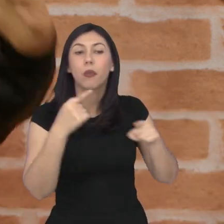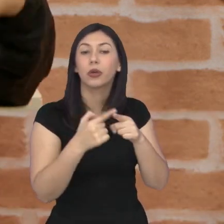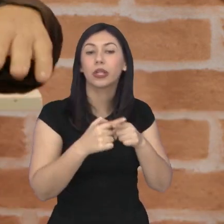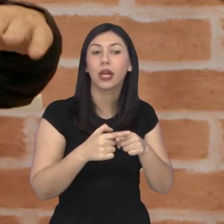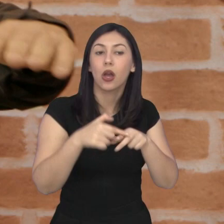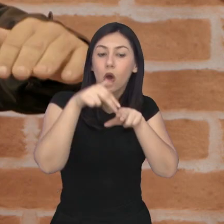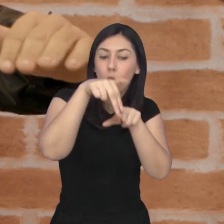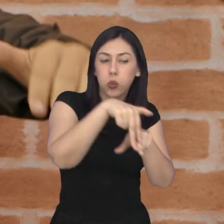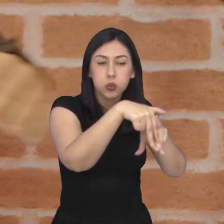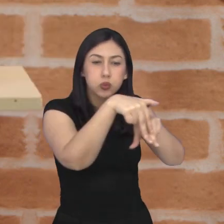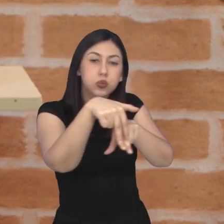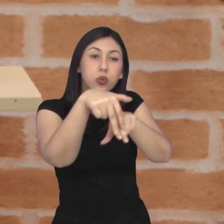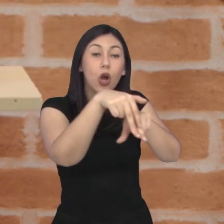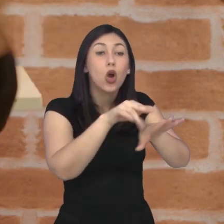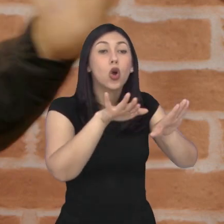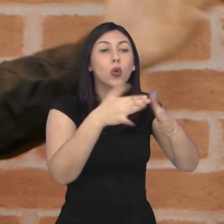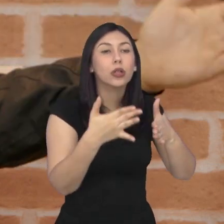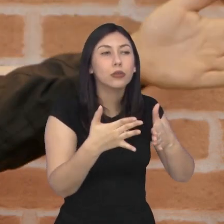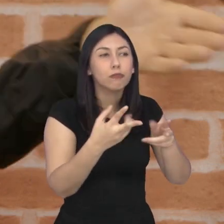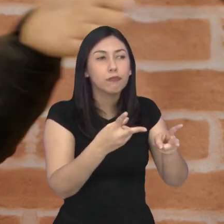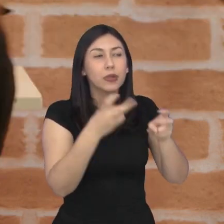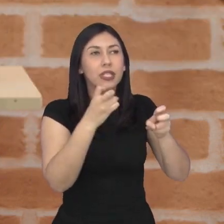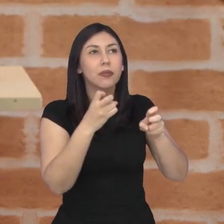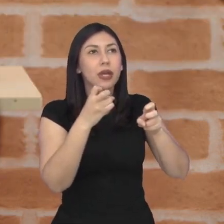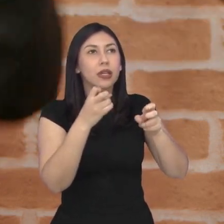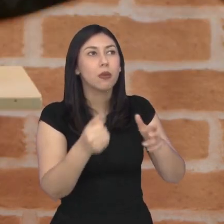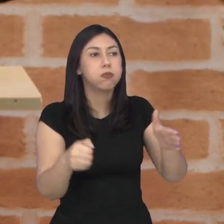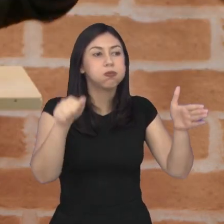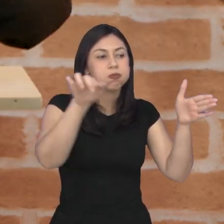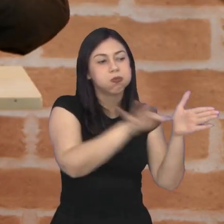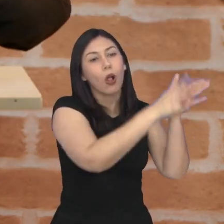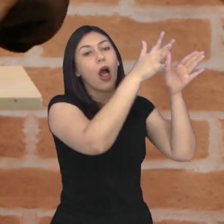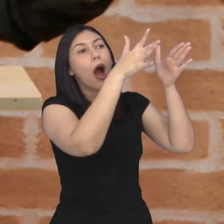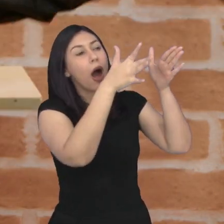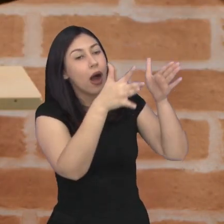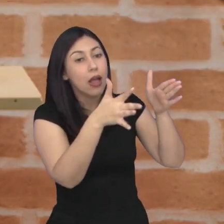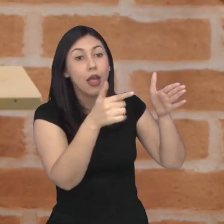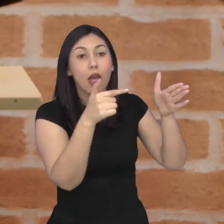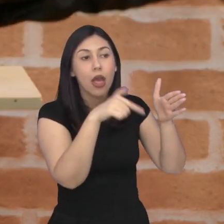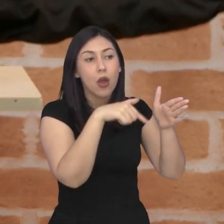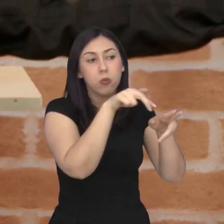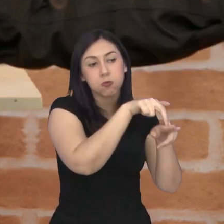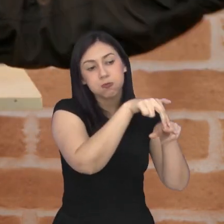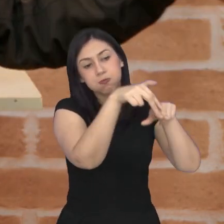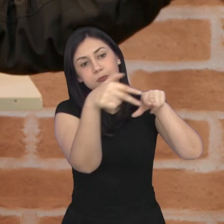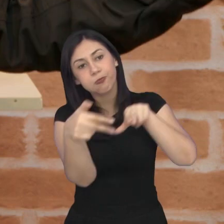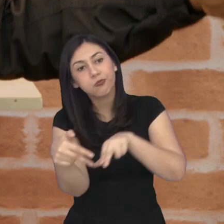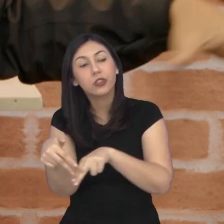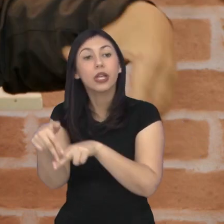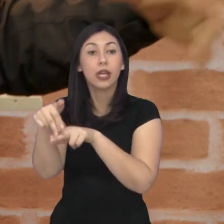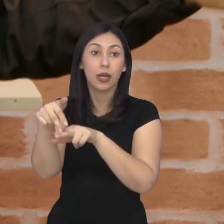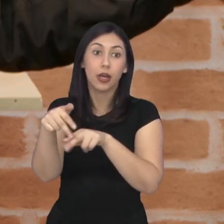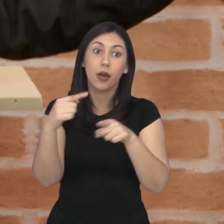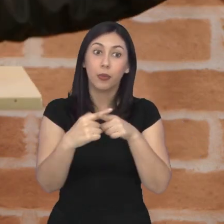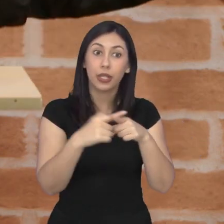eu vinha surfando a onda e saía da onda bem na hora que ela ia bater nas cachoeiras de lava, que vem de uns tubos de lava, né? O vulcão em erupção e